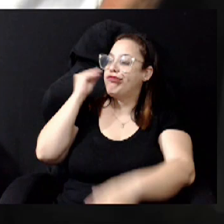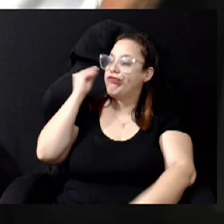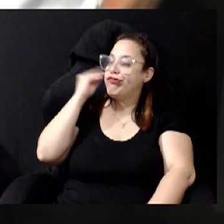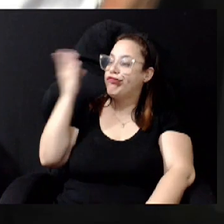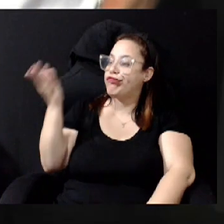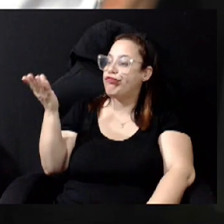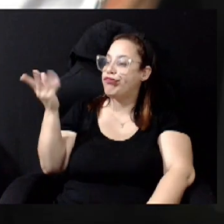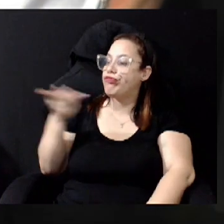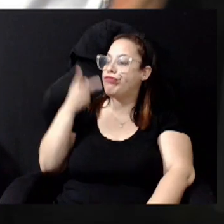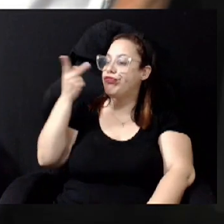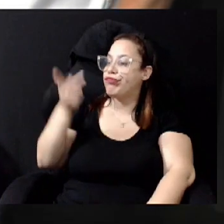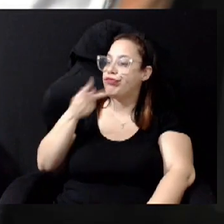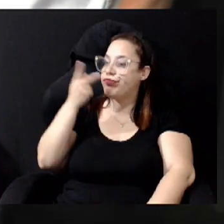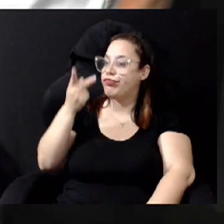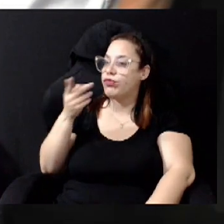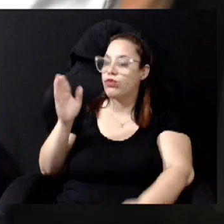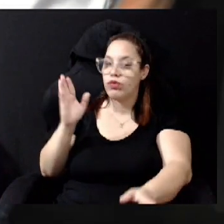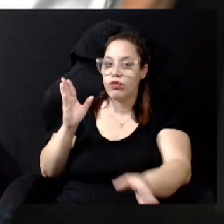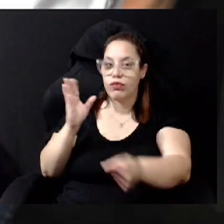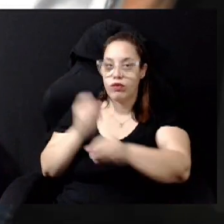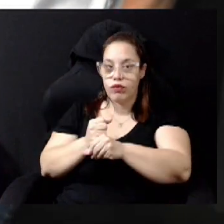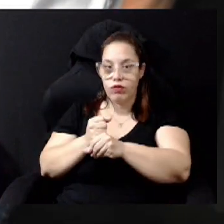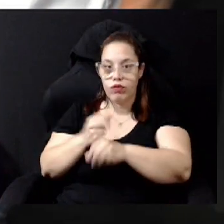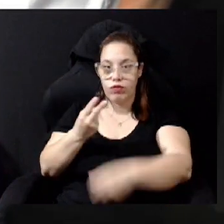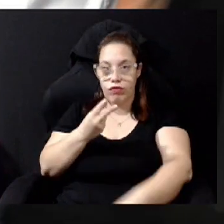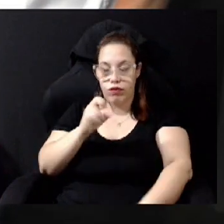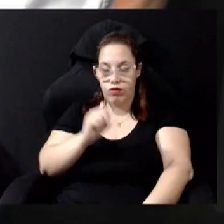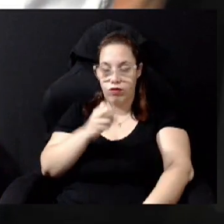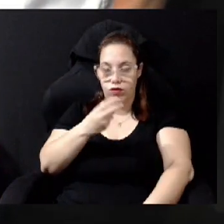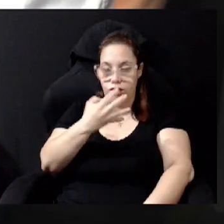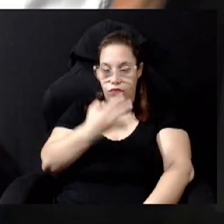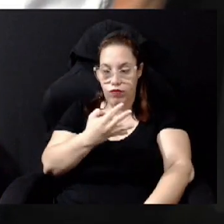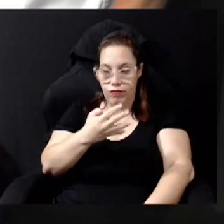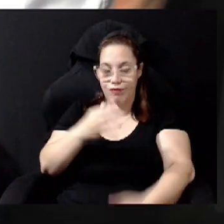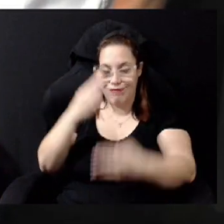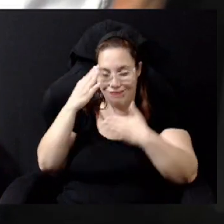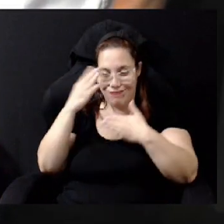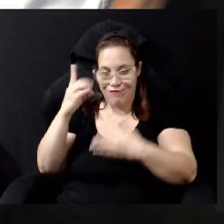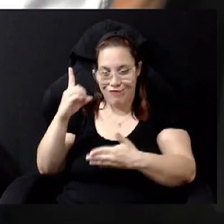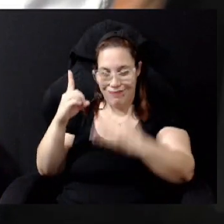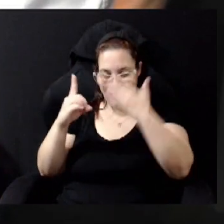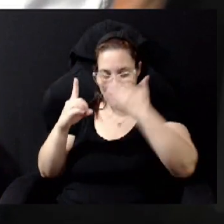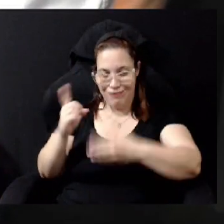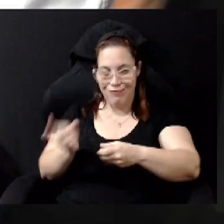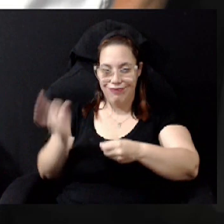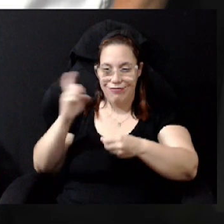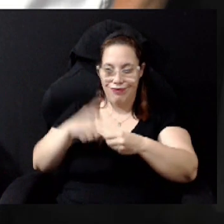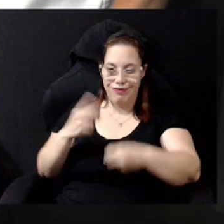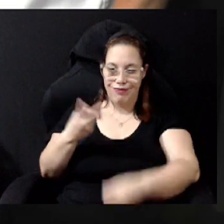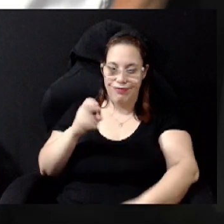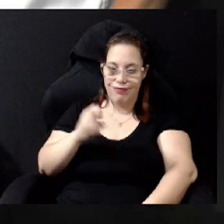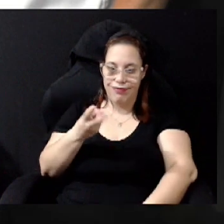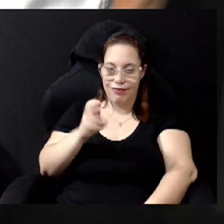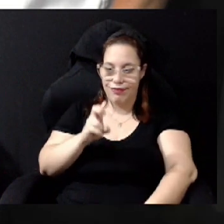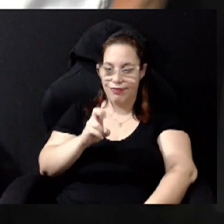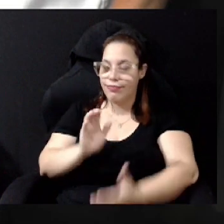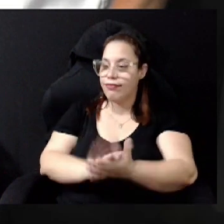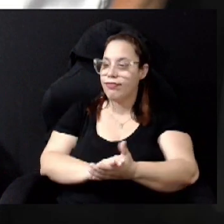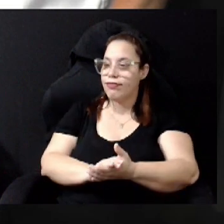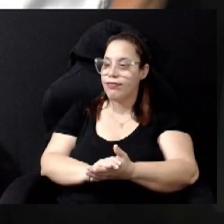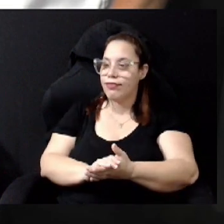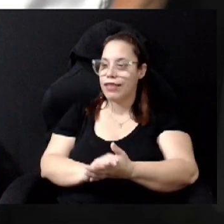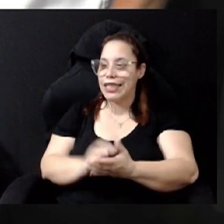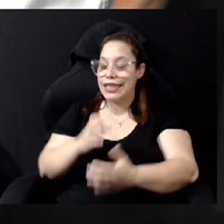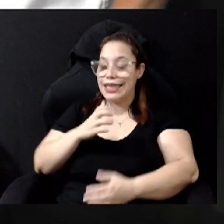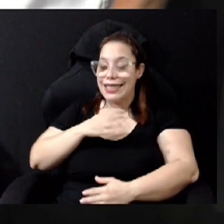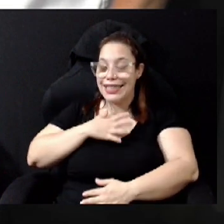aqui, fechando a temporada de 2024, se Deus quiser a gente volta a conversar em 2025, se mas Deus quiser. Vai dando um gelinho na barriga porque vai